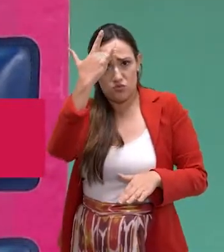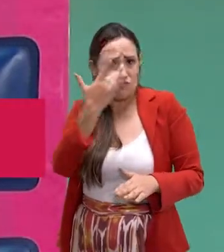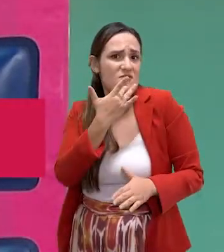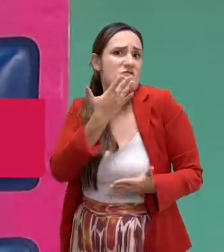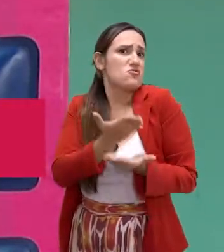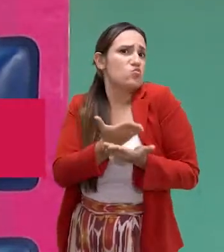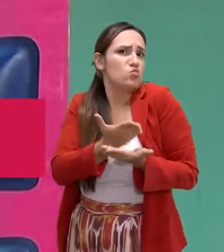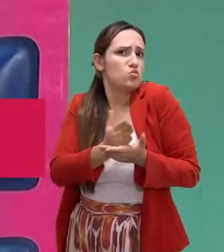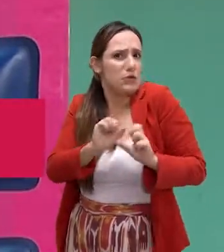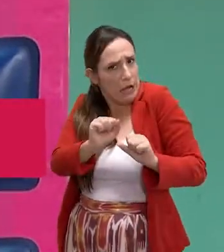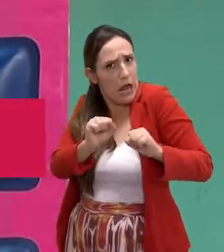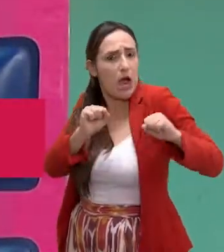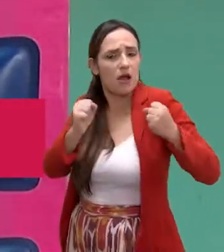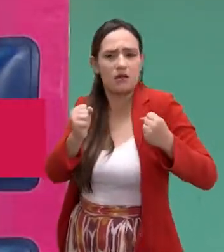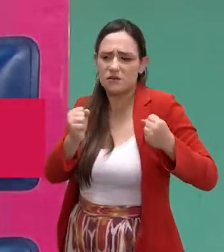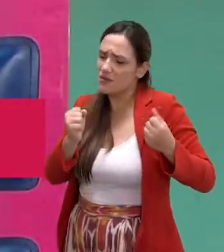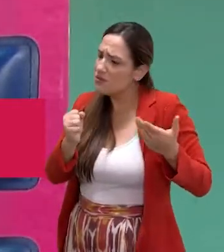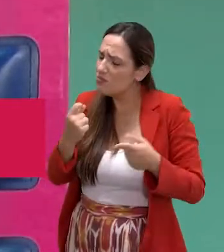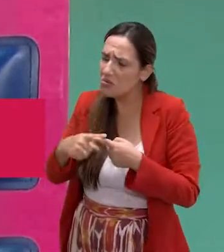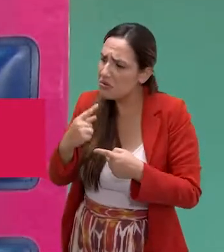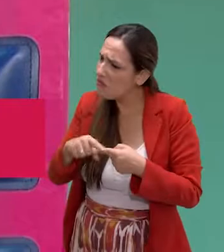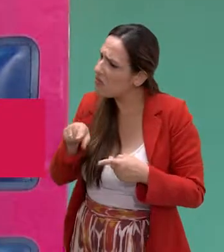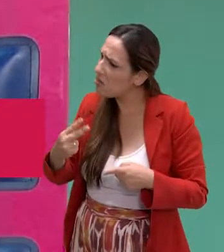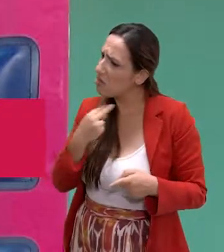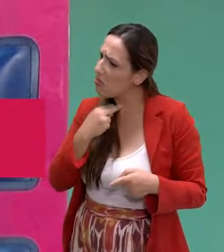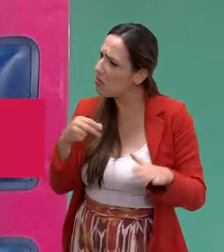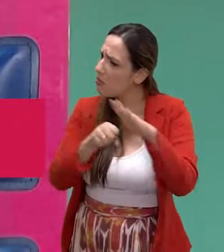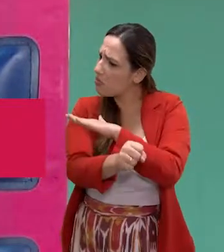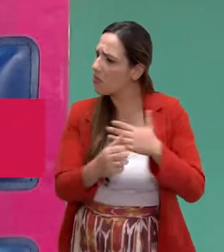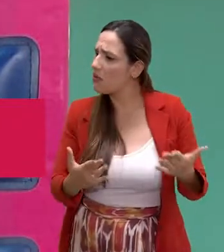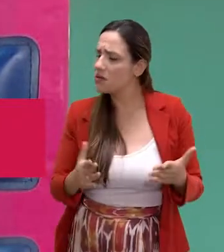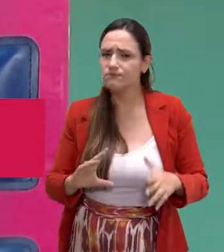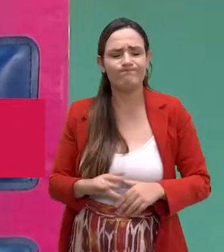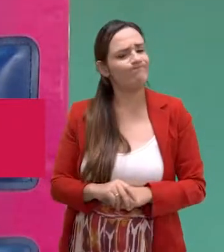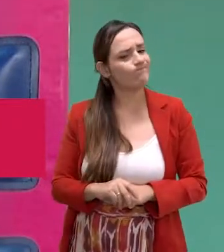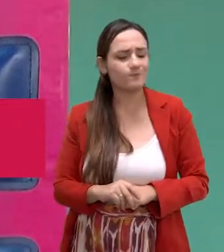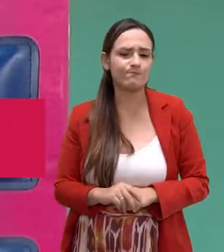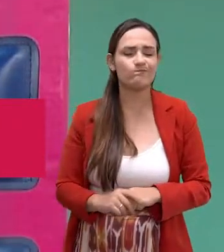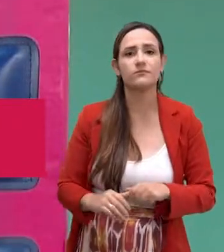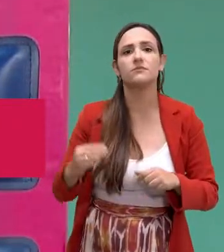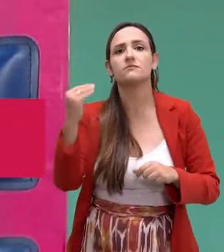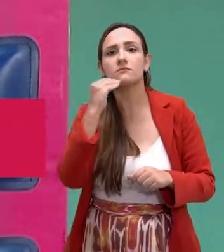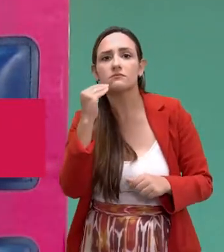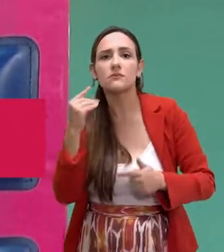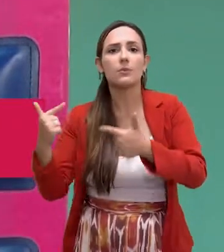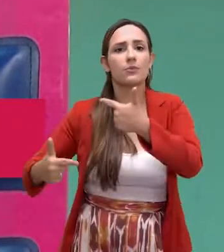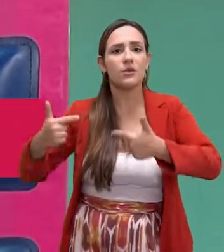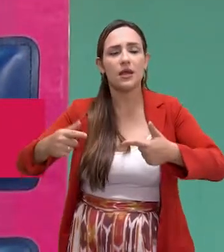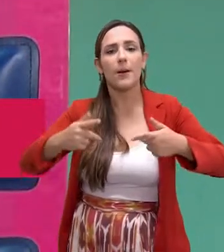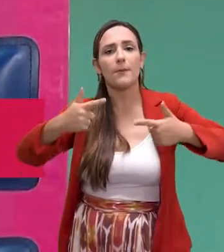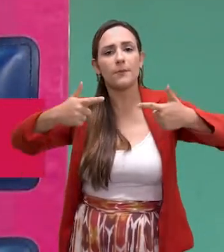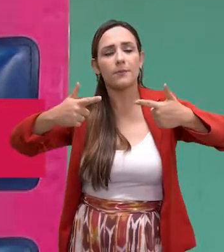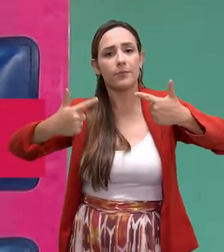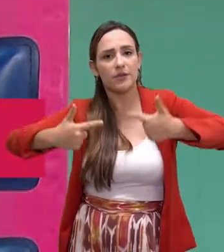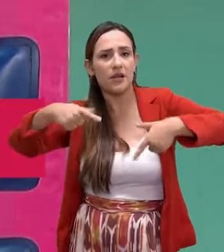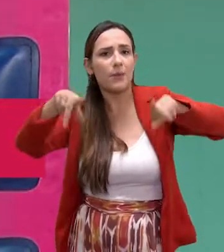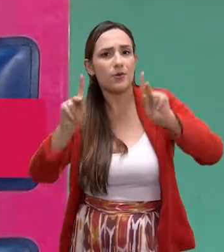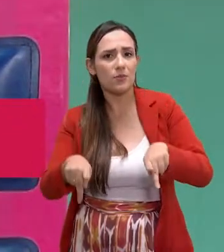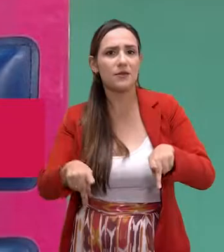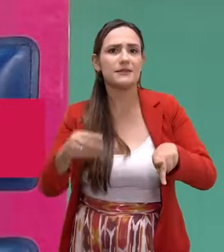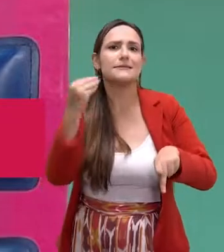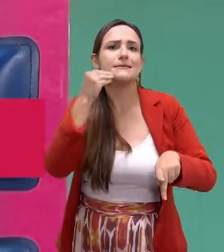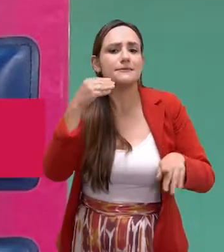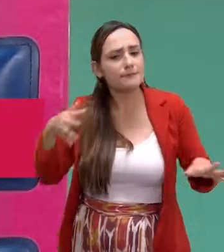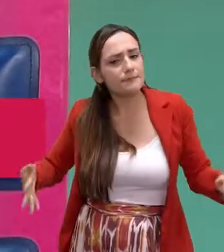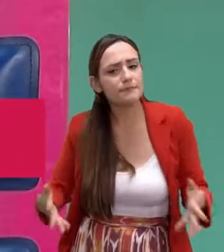não estão nos espaços que nós estamos. Então, desenvolvendo políticas públicas que buscam a cidadania,